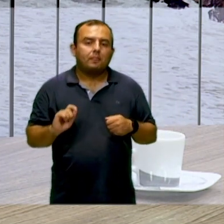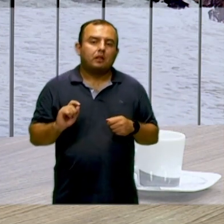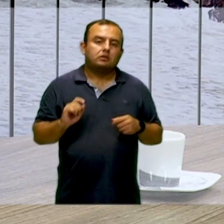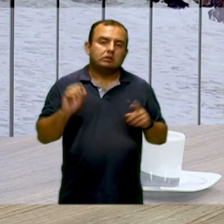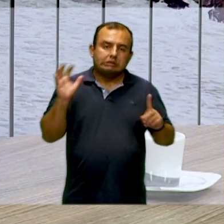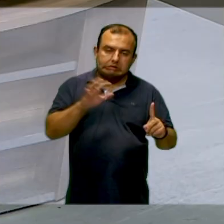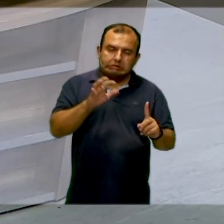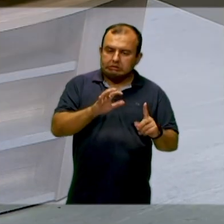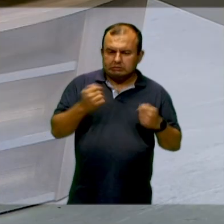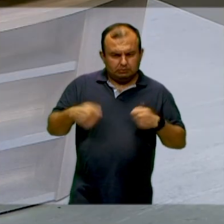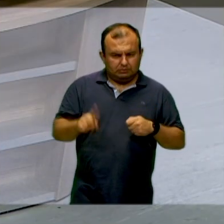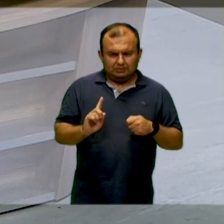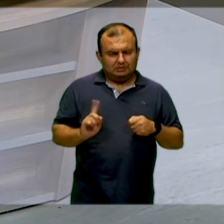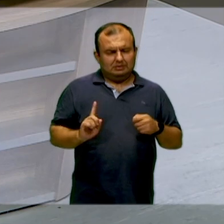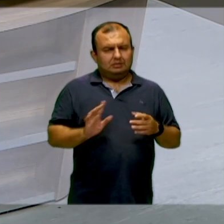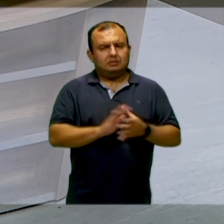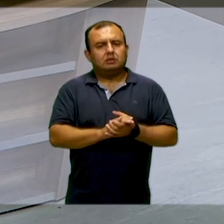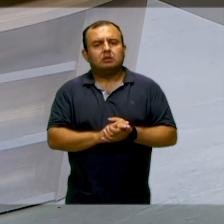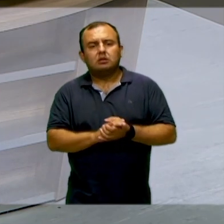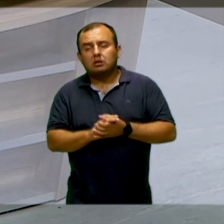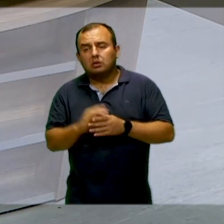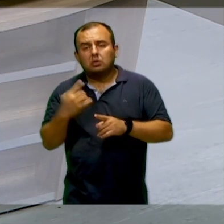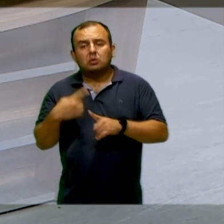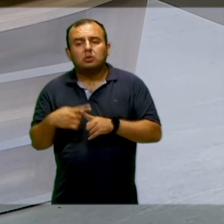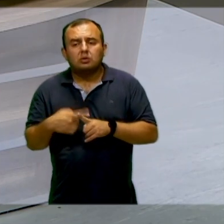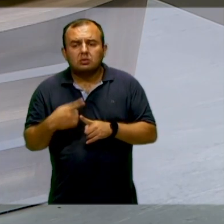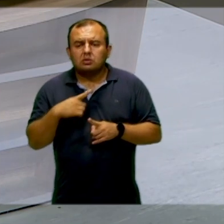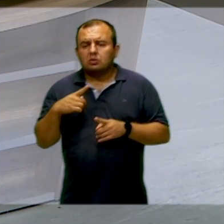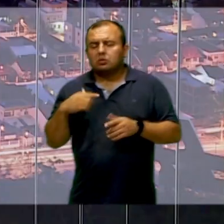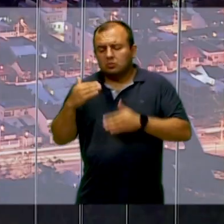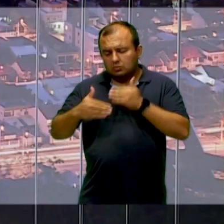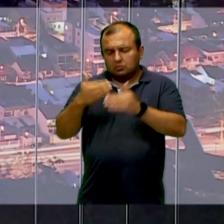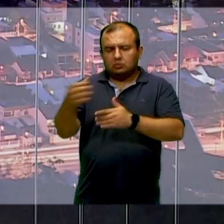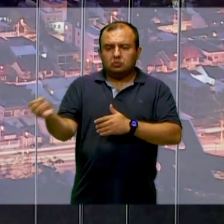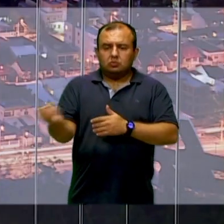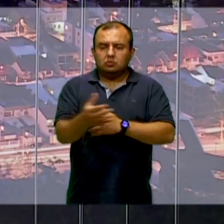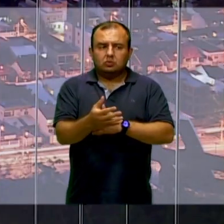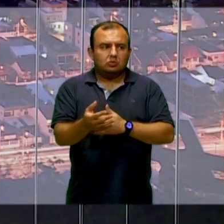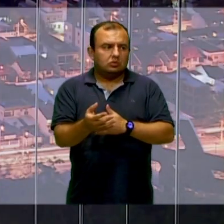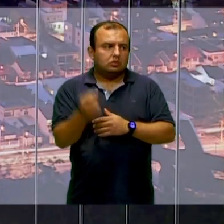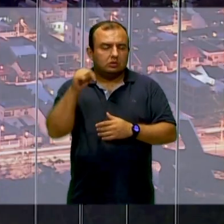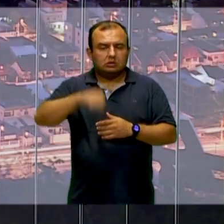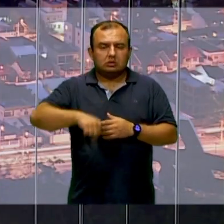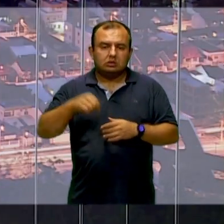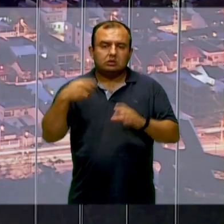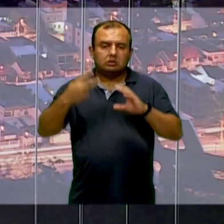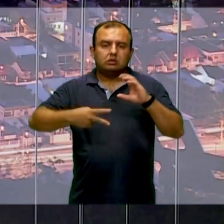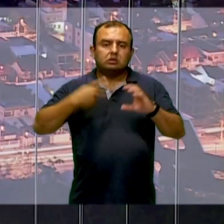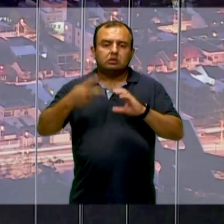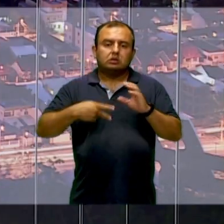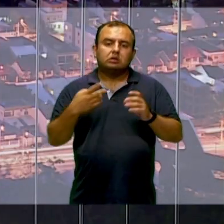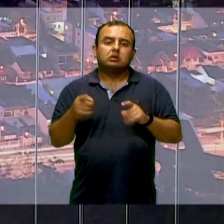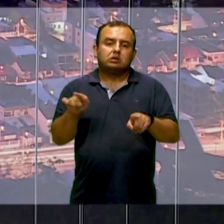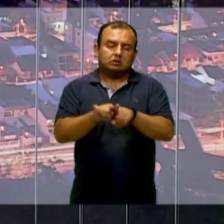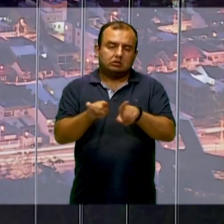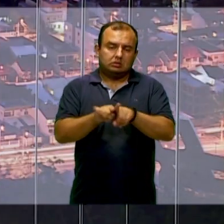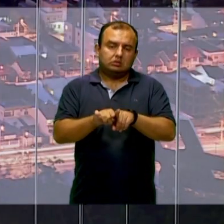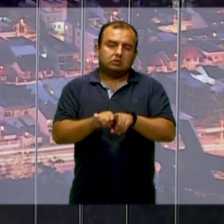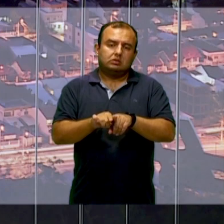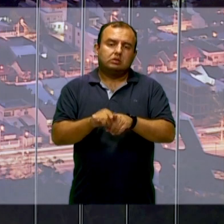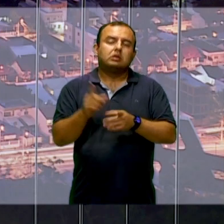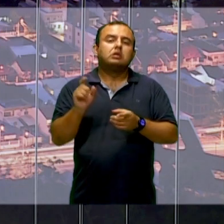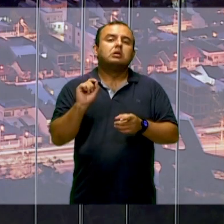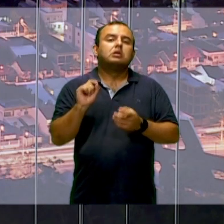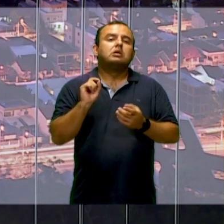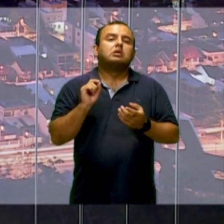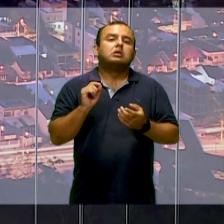terrorismo, né? Até porque é um processo novo, tanto que no dia que foi feito aqui na Câmara de Vereadores, inclusive, foi aqui que